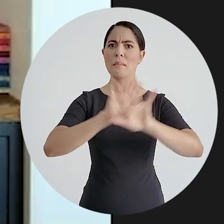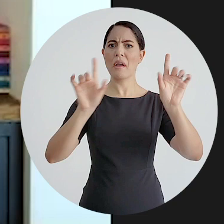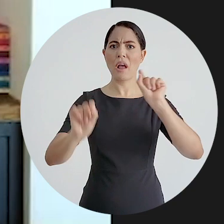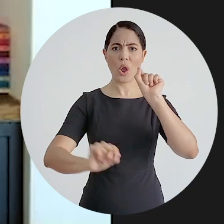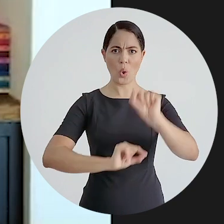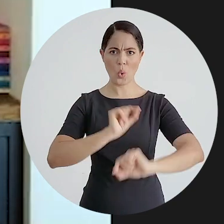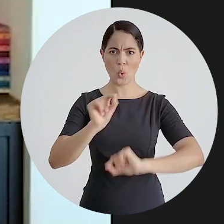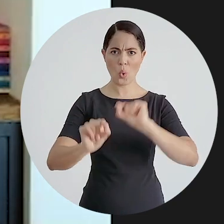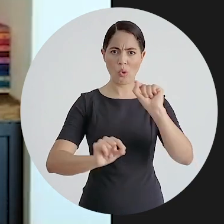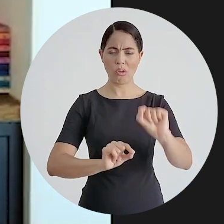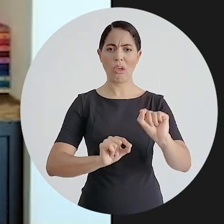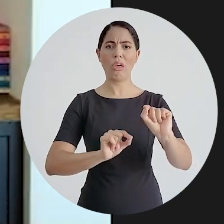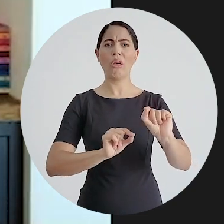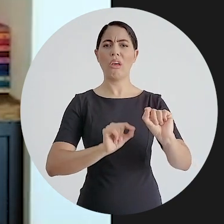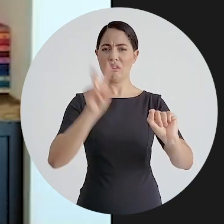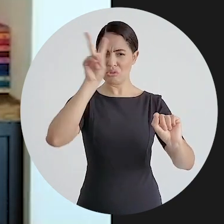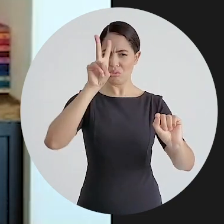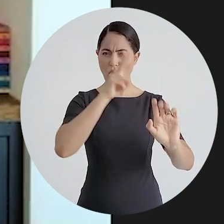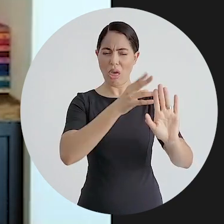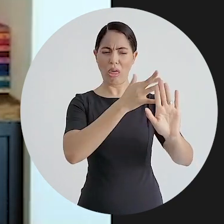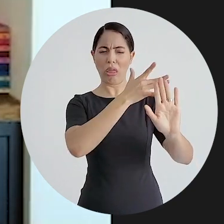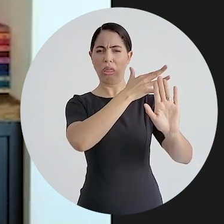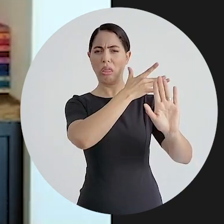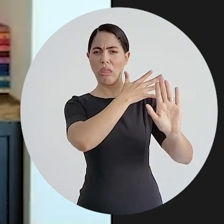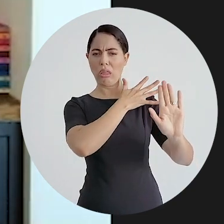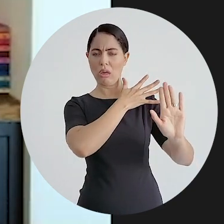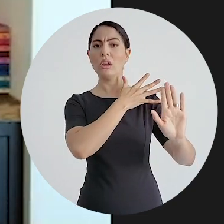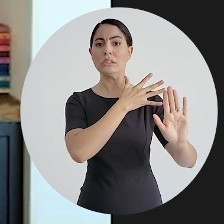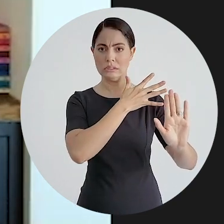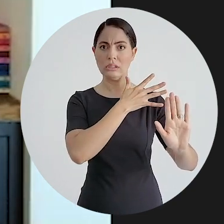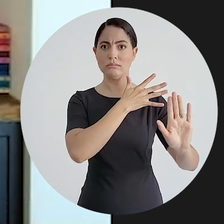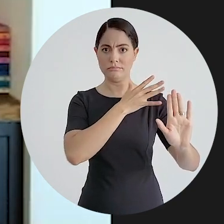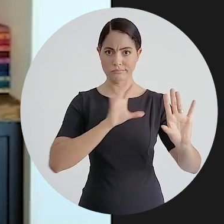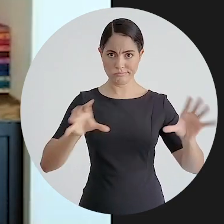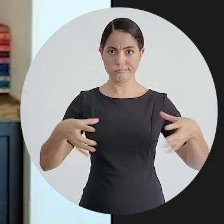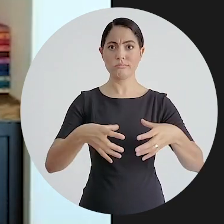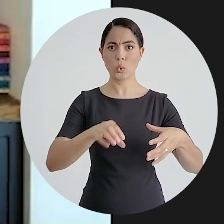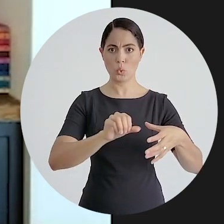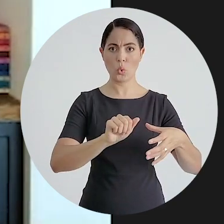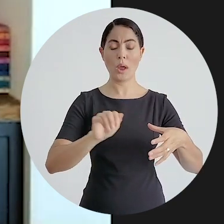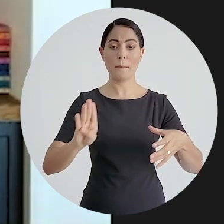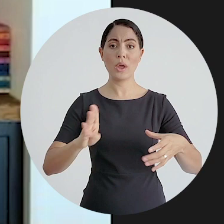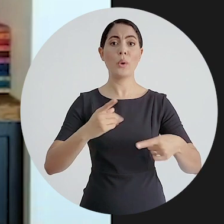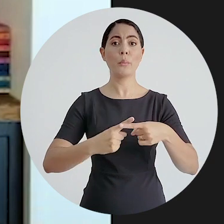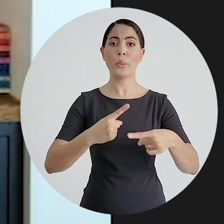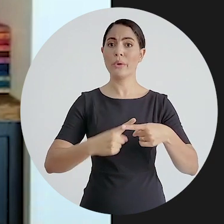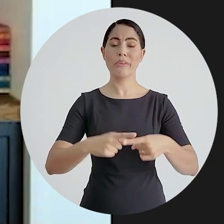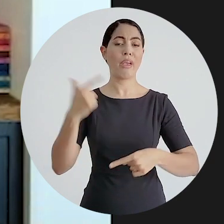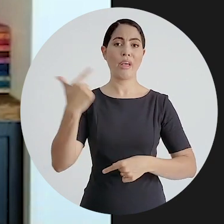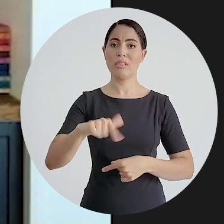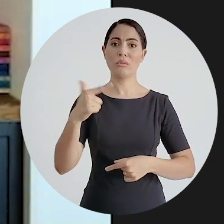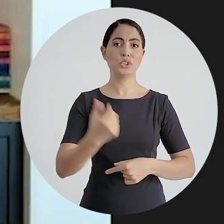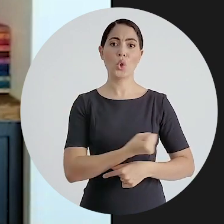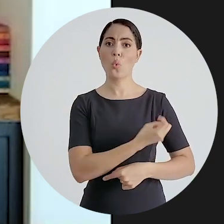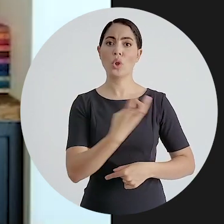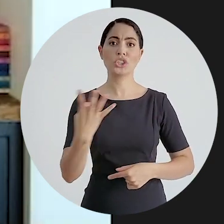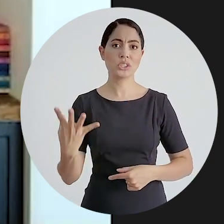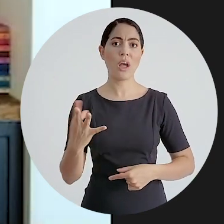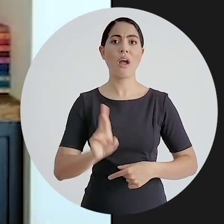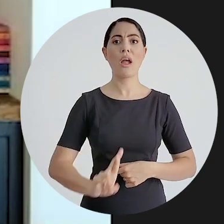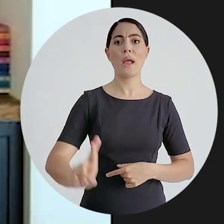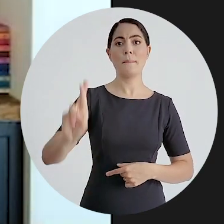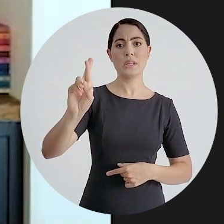a falha no processo histórico e político da entidade com a não representação em